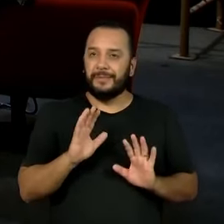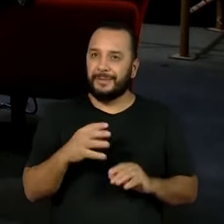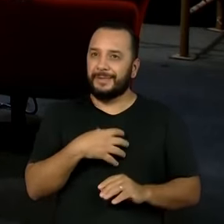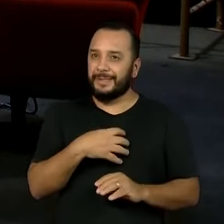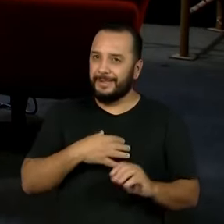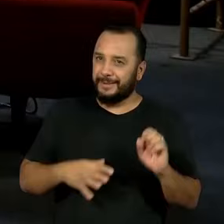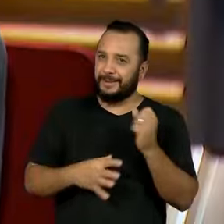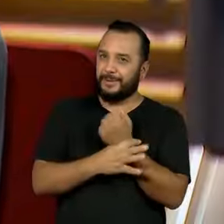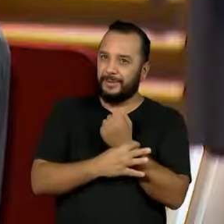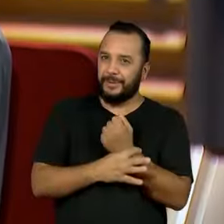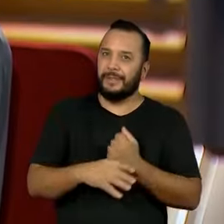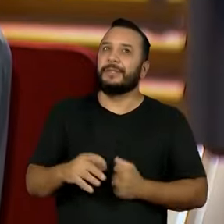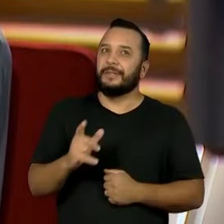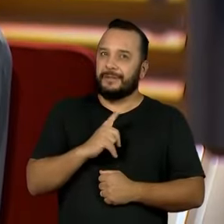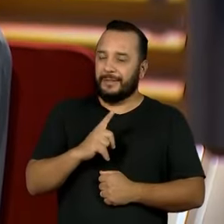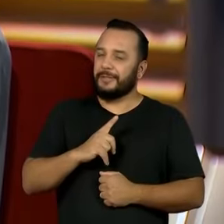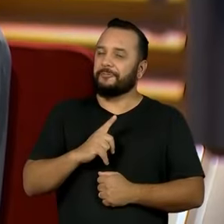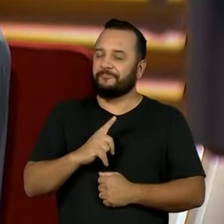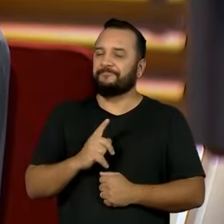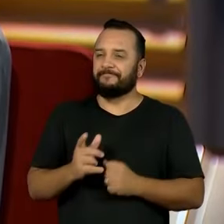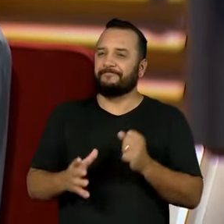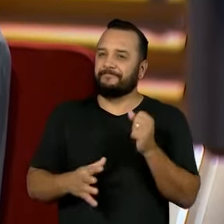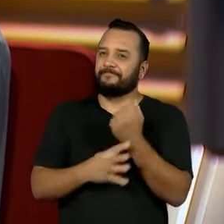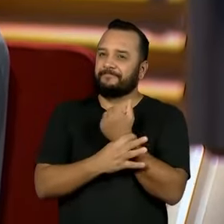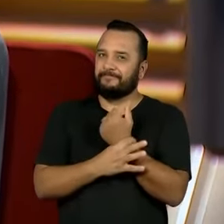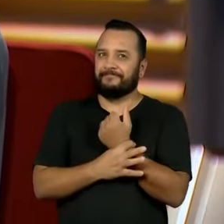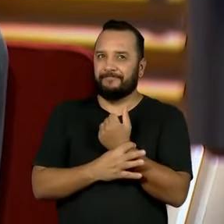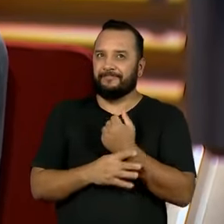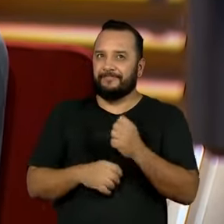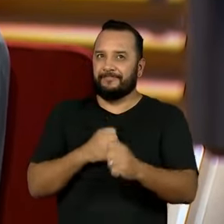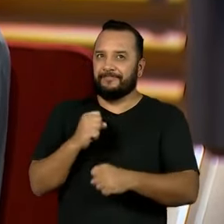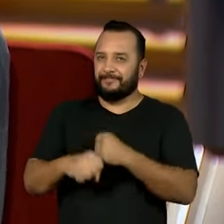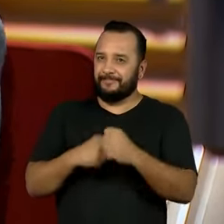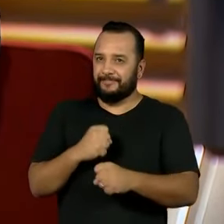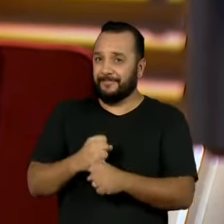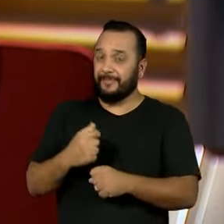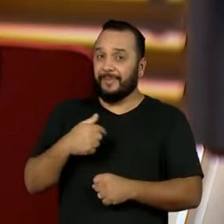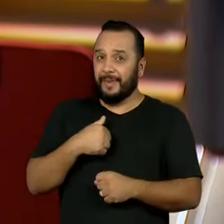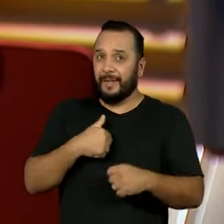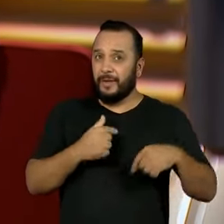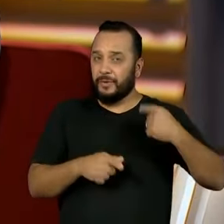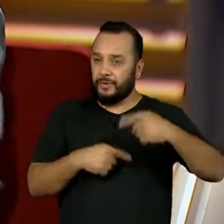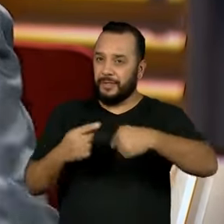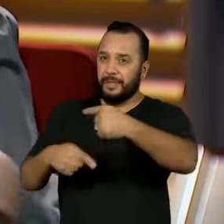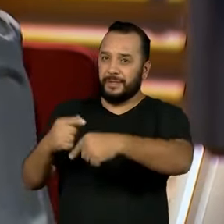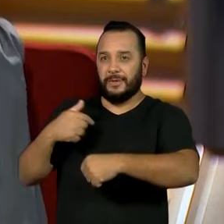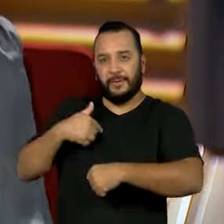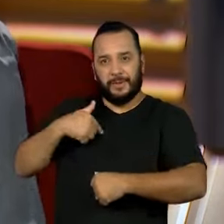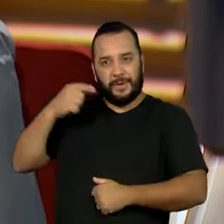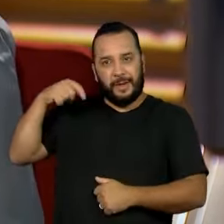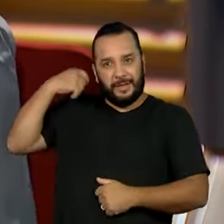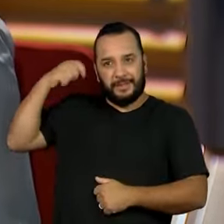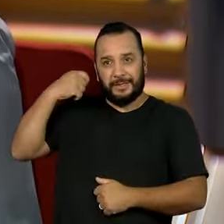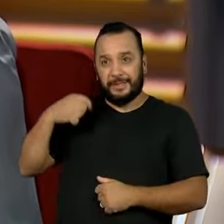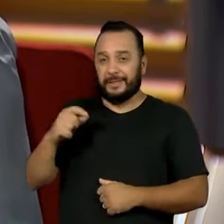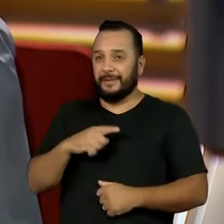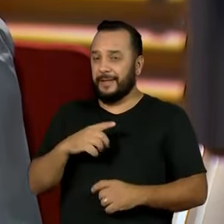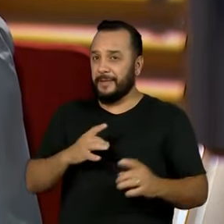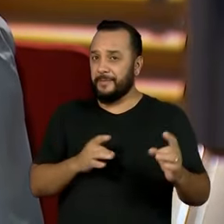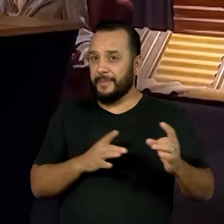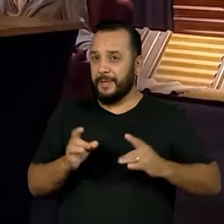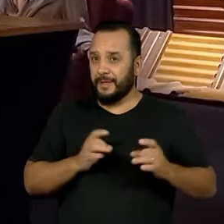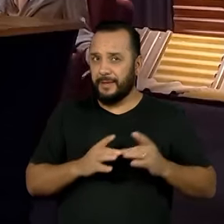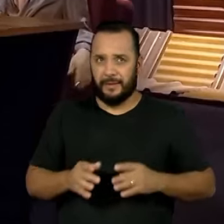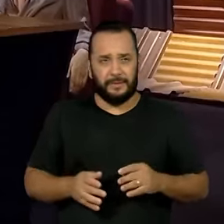segura existe uma segurança Então eu acho que com o passar dos anos acho que assim eu sou de uma geração de artistas muito medrosos né